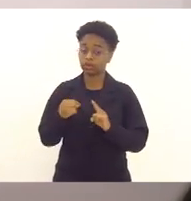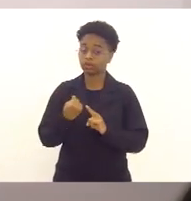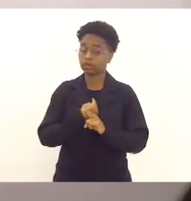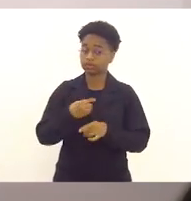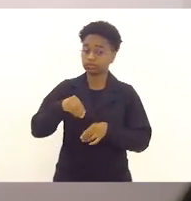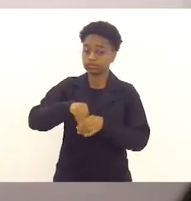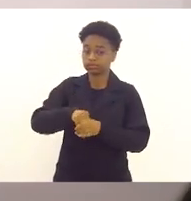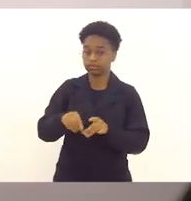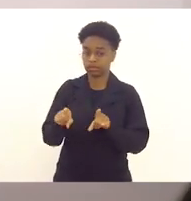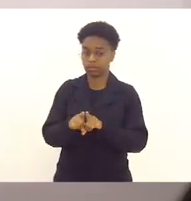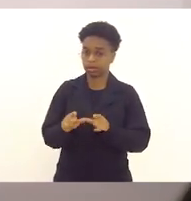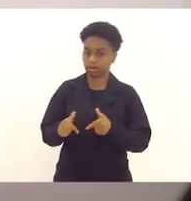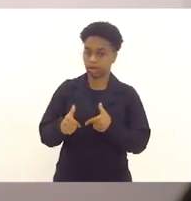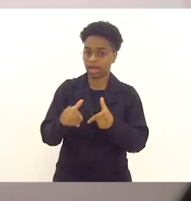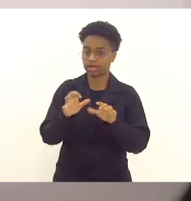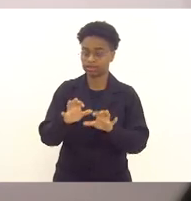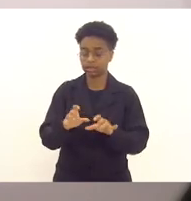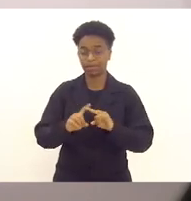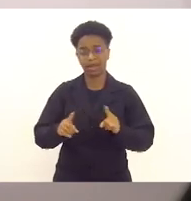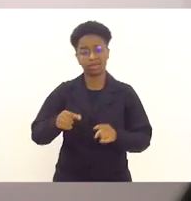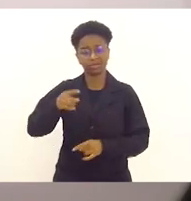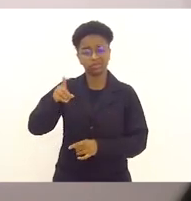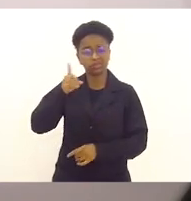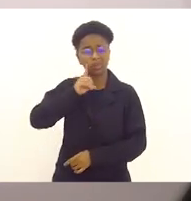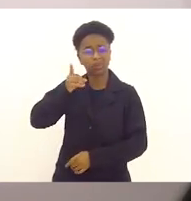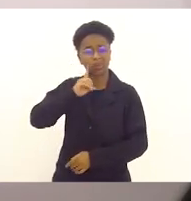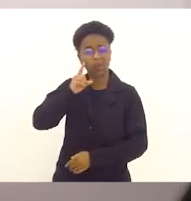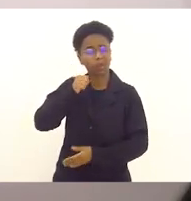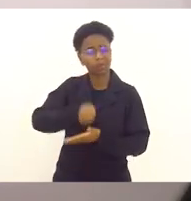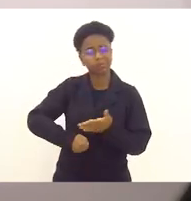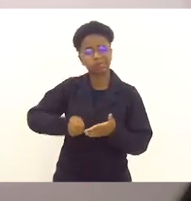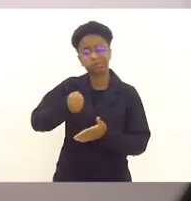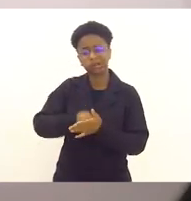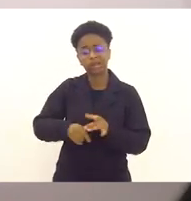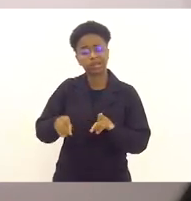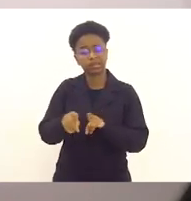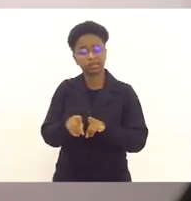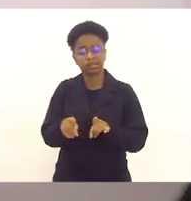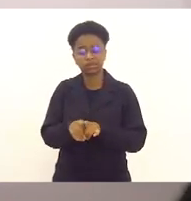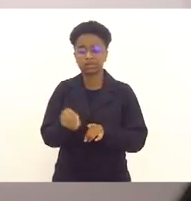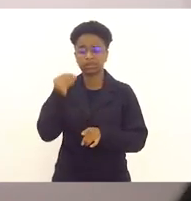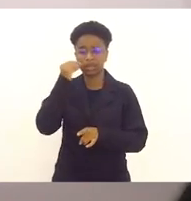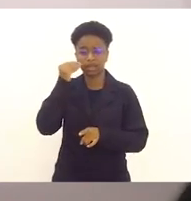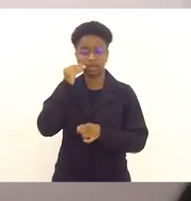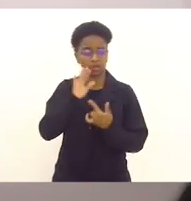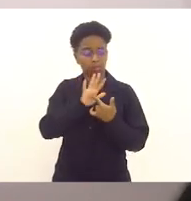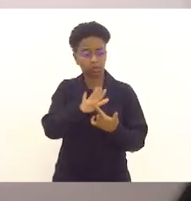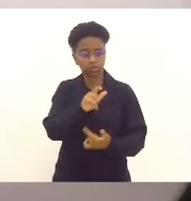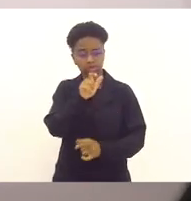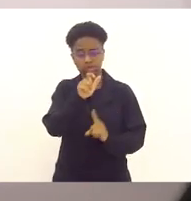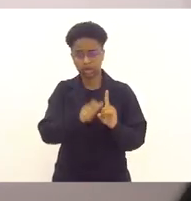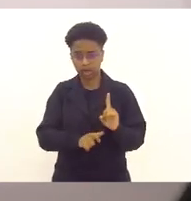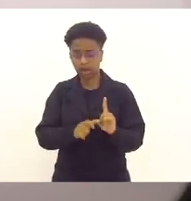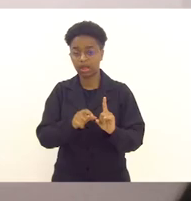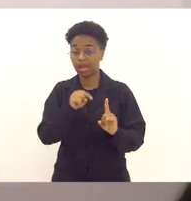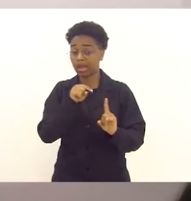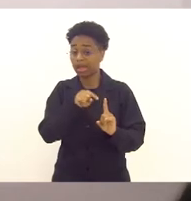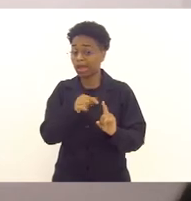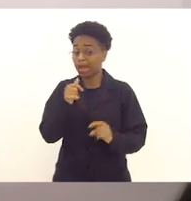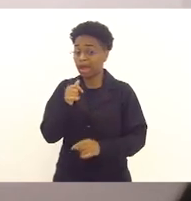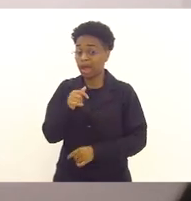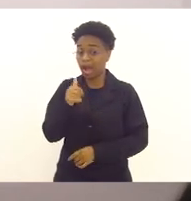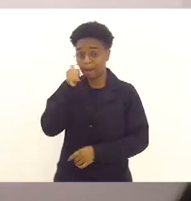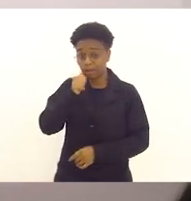internamente também e é uma luta diária de sensibilizar Aquele colega de que aquela mulher